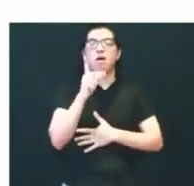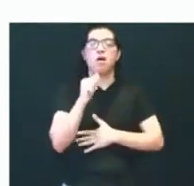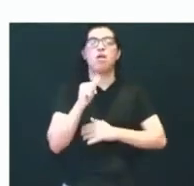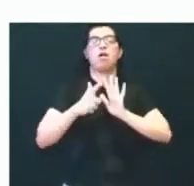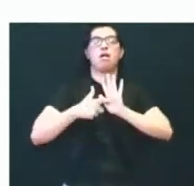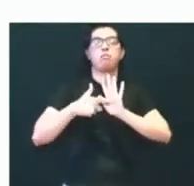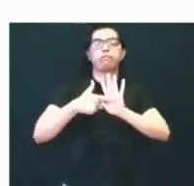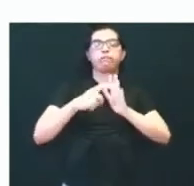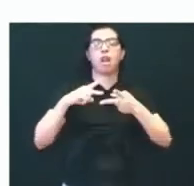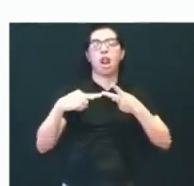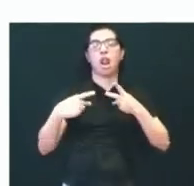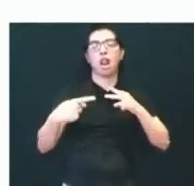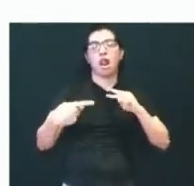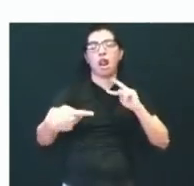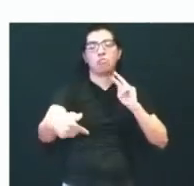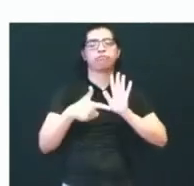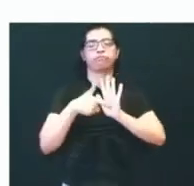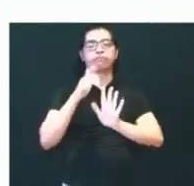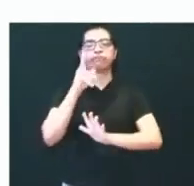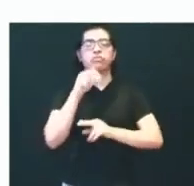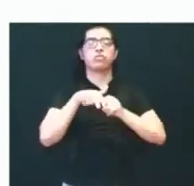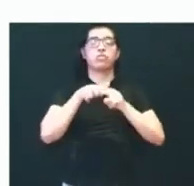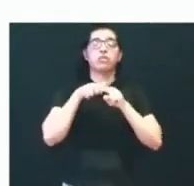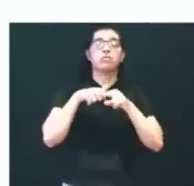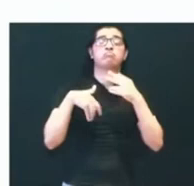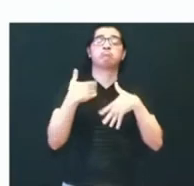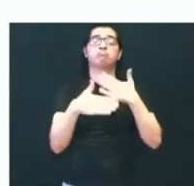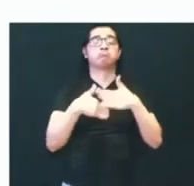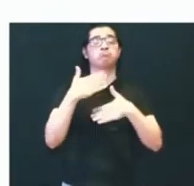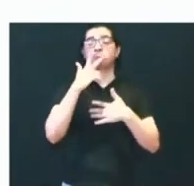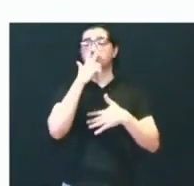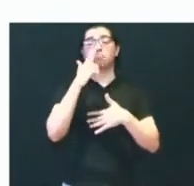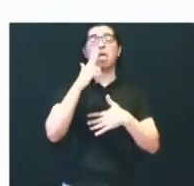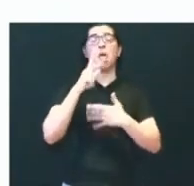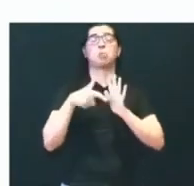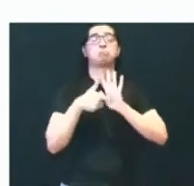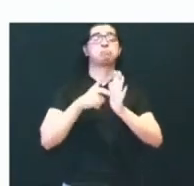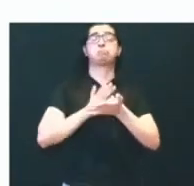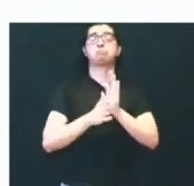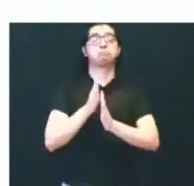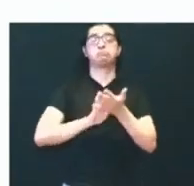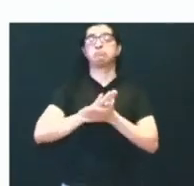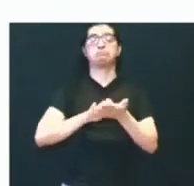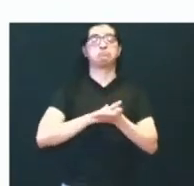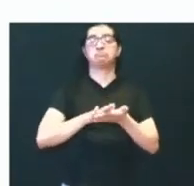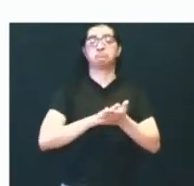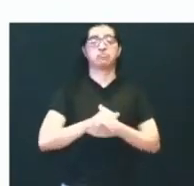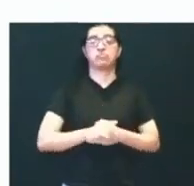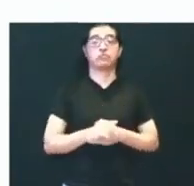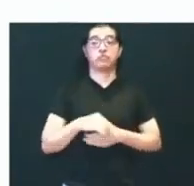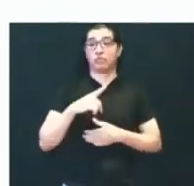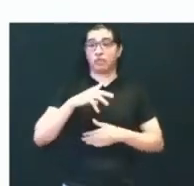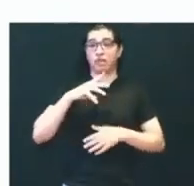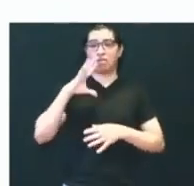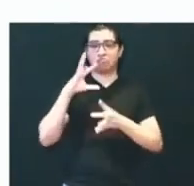manifestar, demora para trazer sintomas, muitas vezes o paciente não tem nenhum sintoma. Ele faz o diagnóstico porque